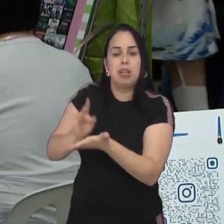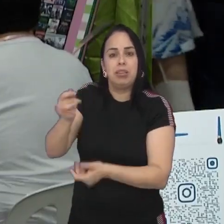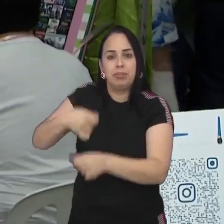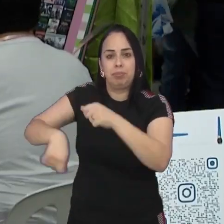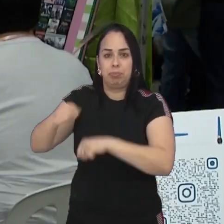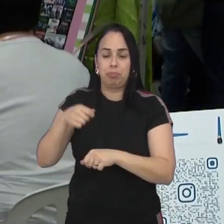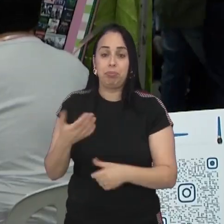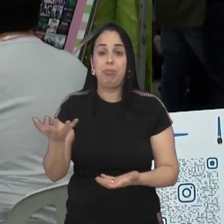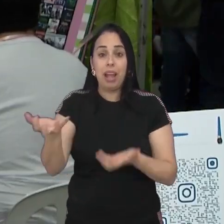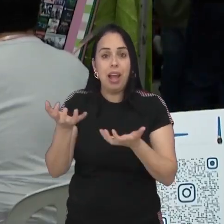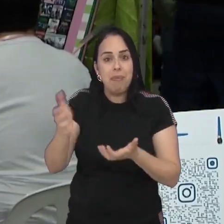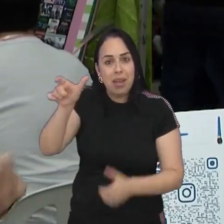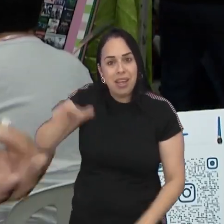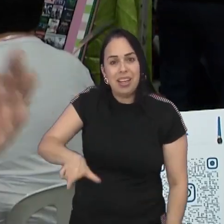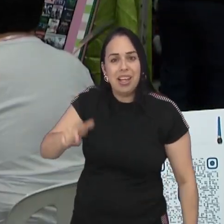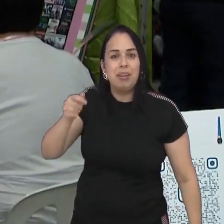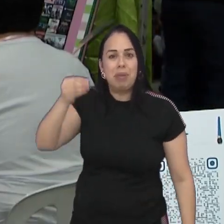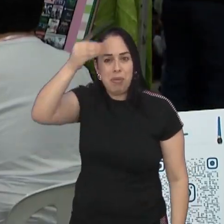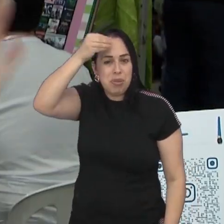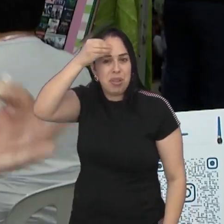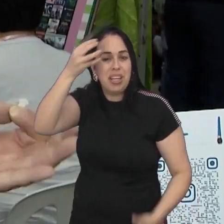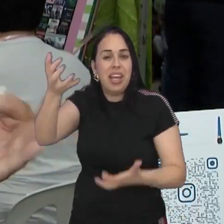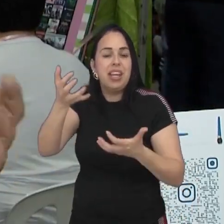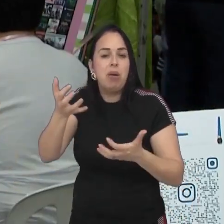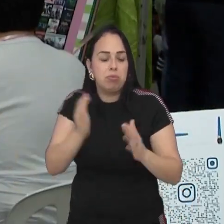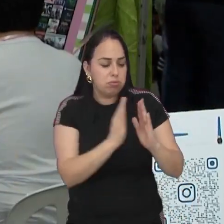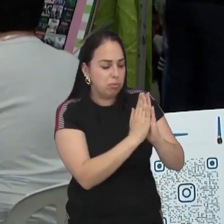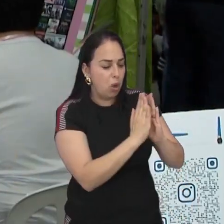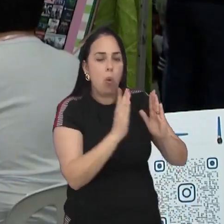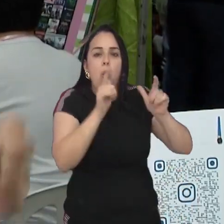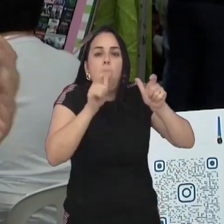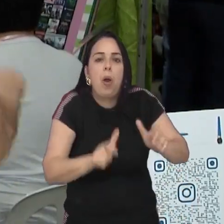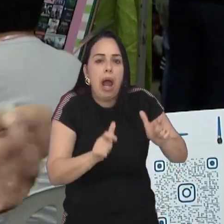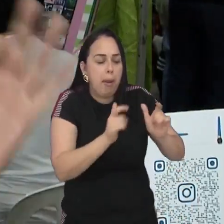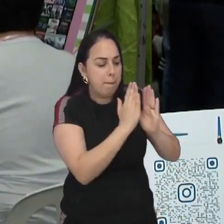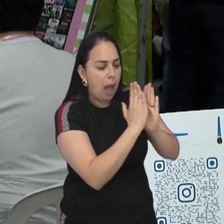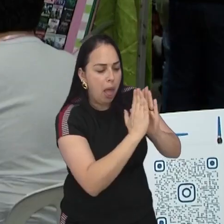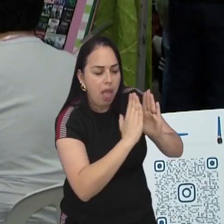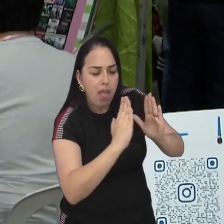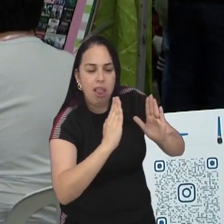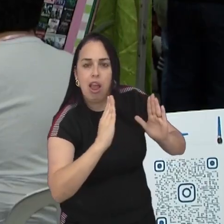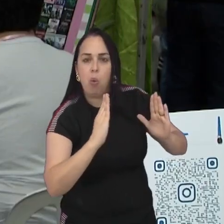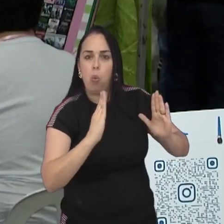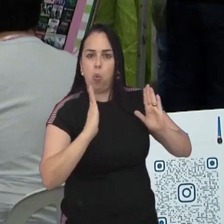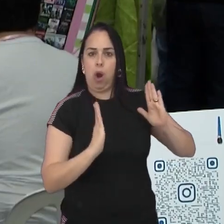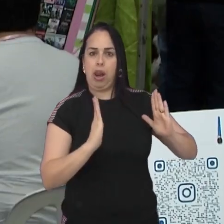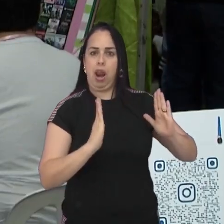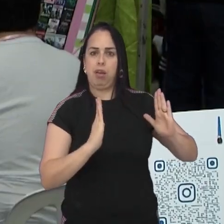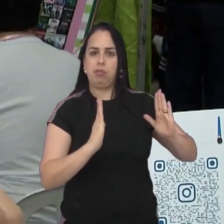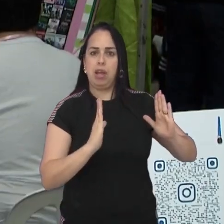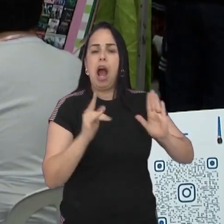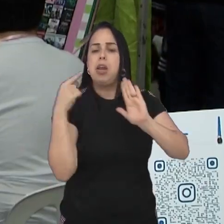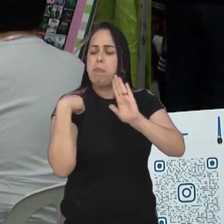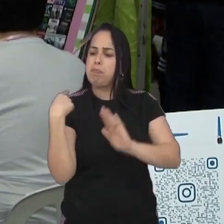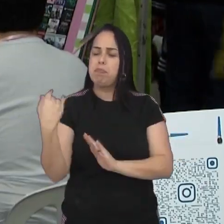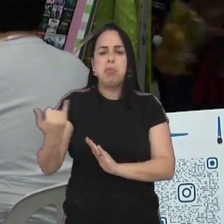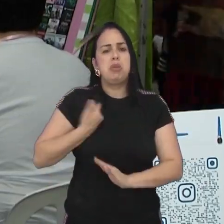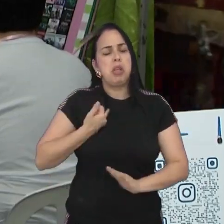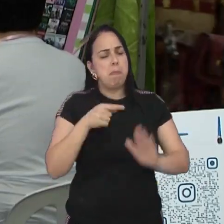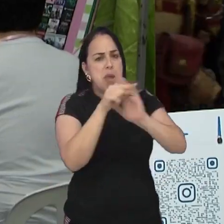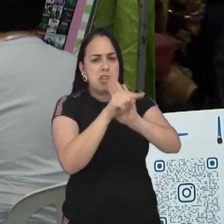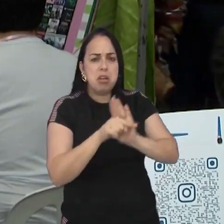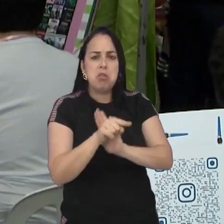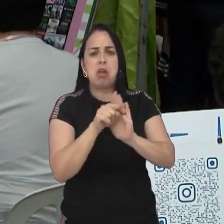um book nook e eu não sabia nem o que era o book nook. Ela falou, pesquisa na internet. Pesquisei,